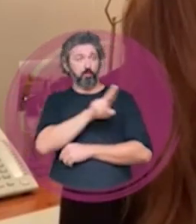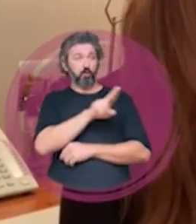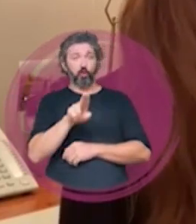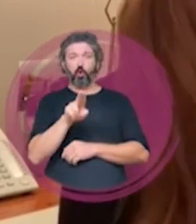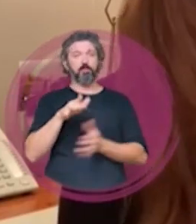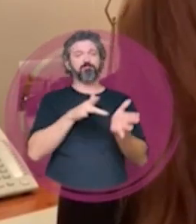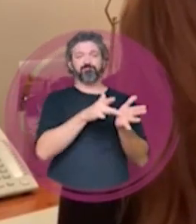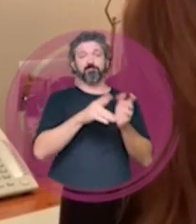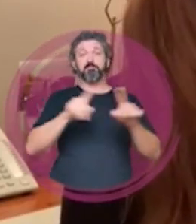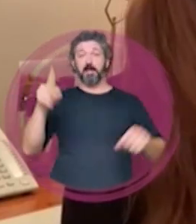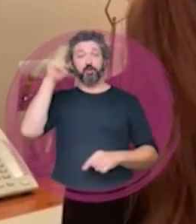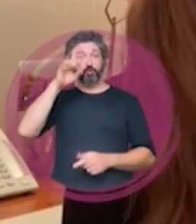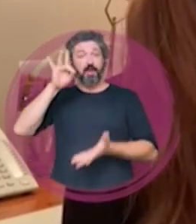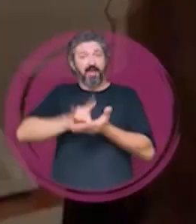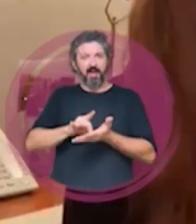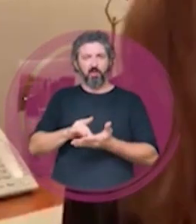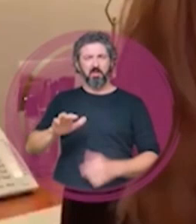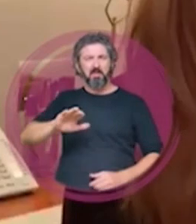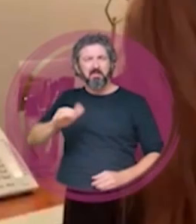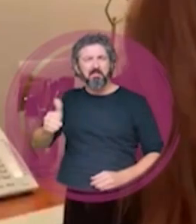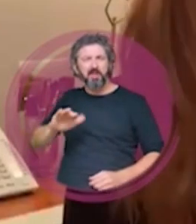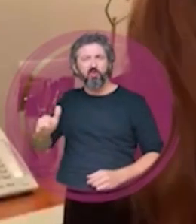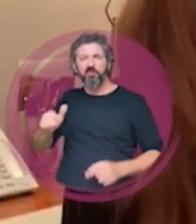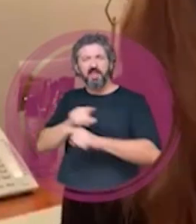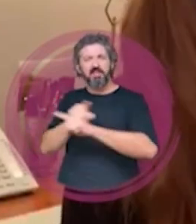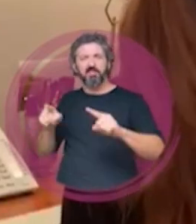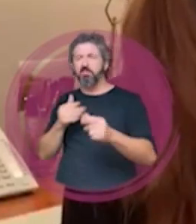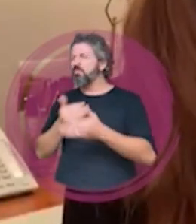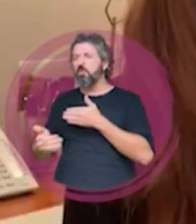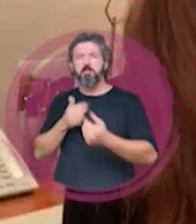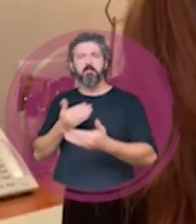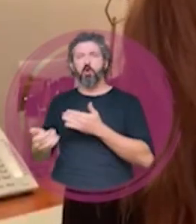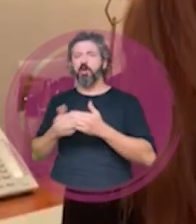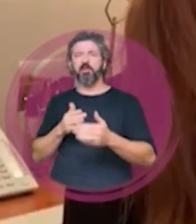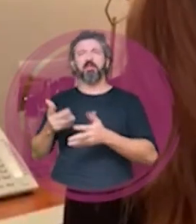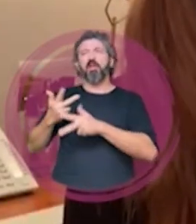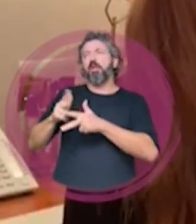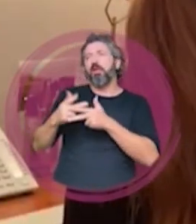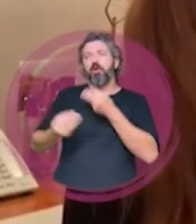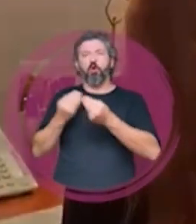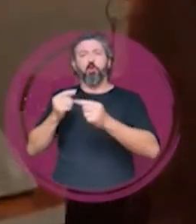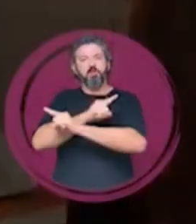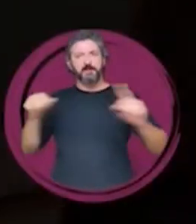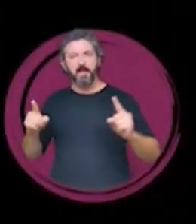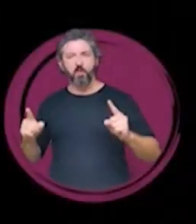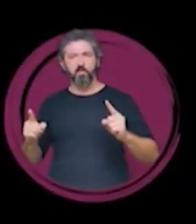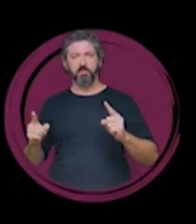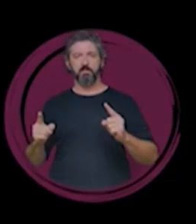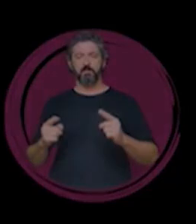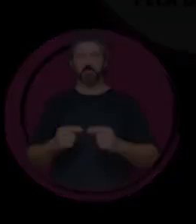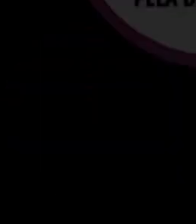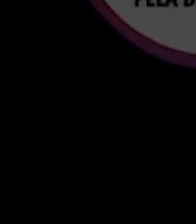nomes são fictícios, mas a história é real. Não importa com que disfarce ela venha. Diga não à pedofilia.